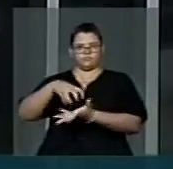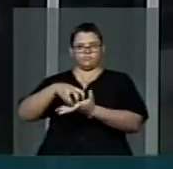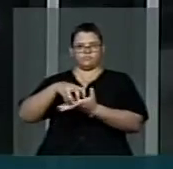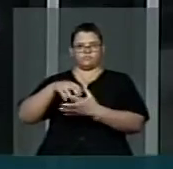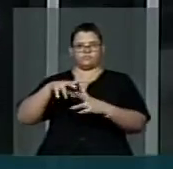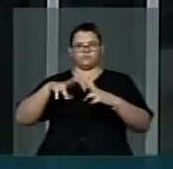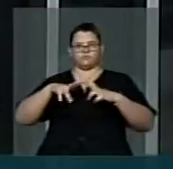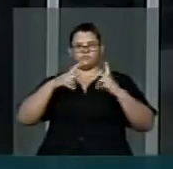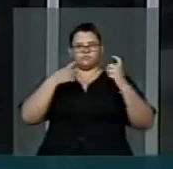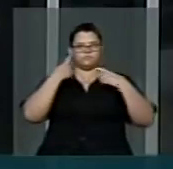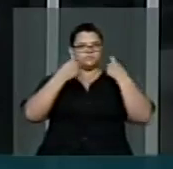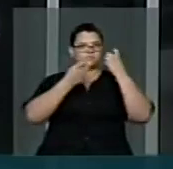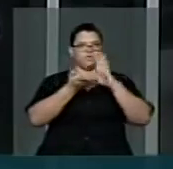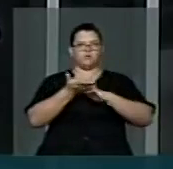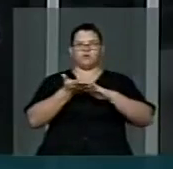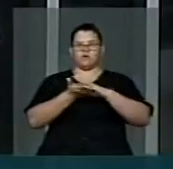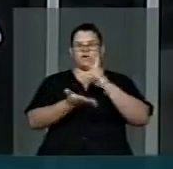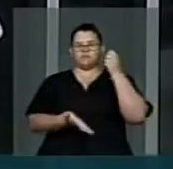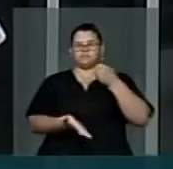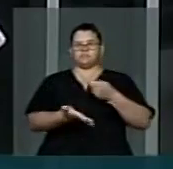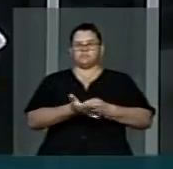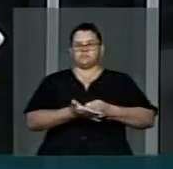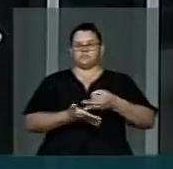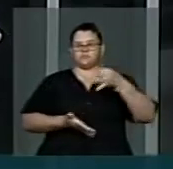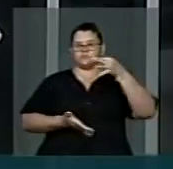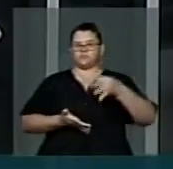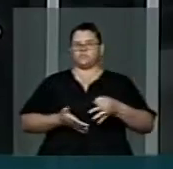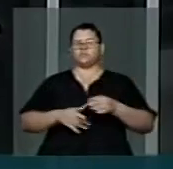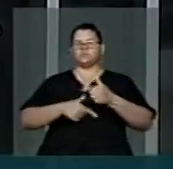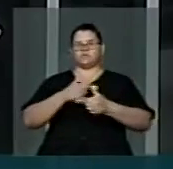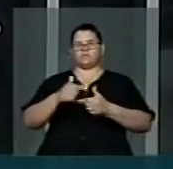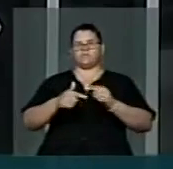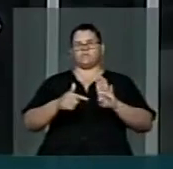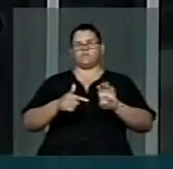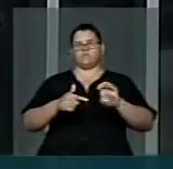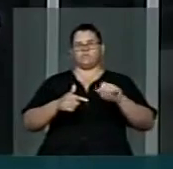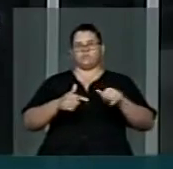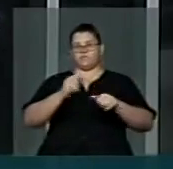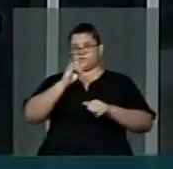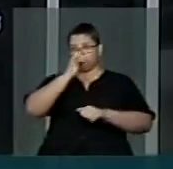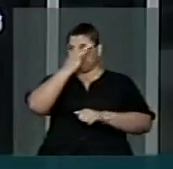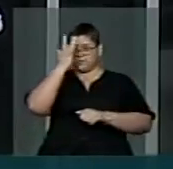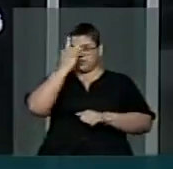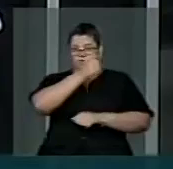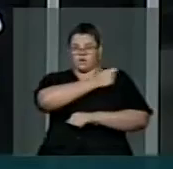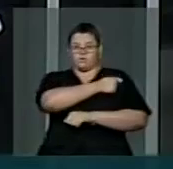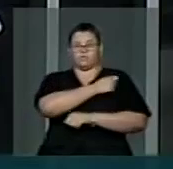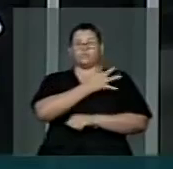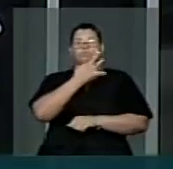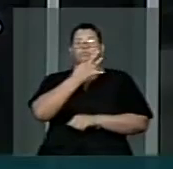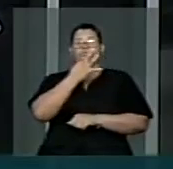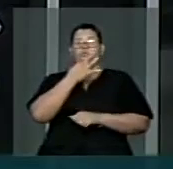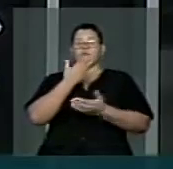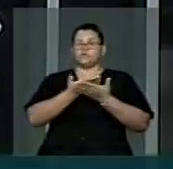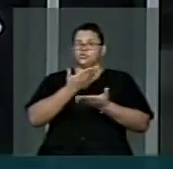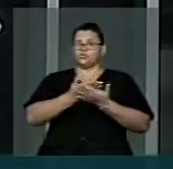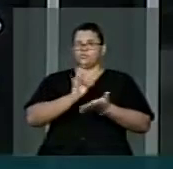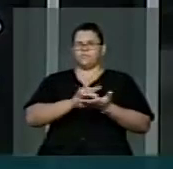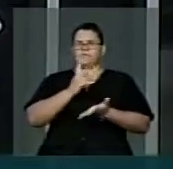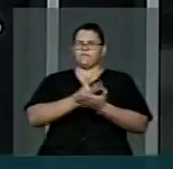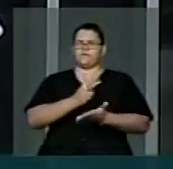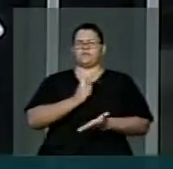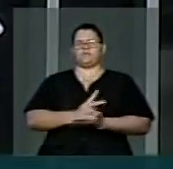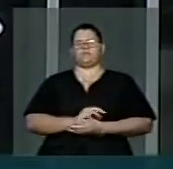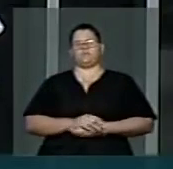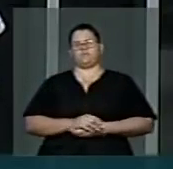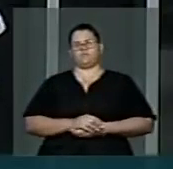se preocupar concretamente pelo seu bom funcionamento. Lamentavelmente, algumas constatações independentes